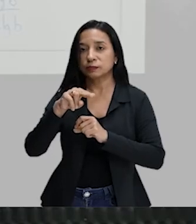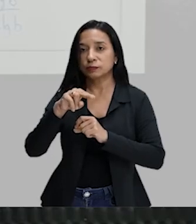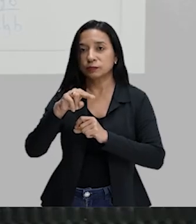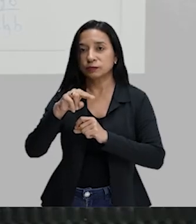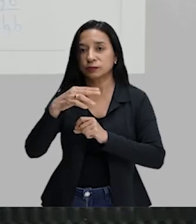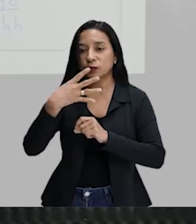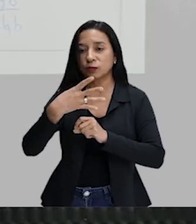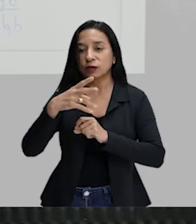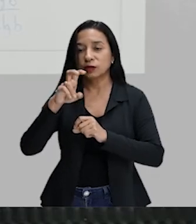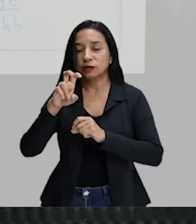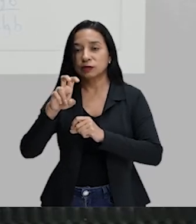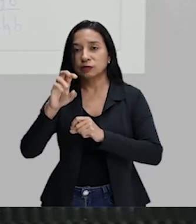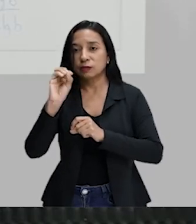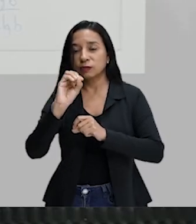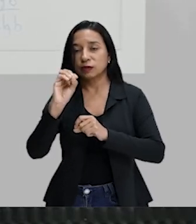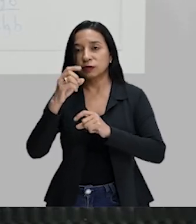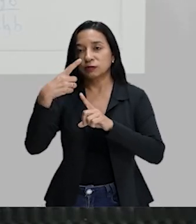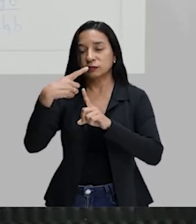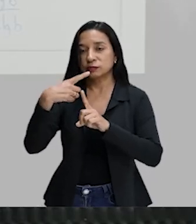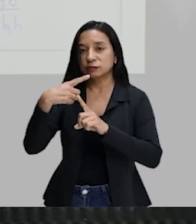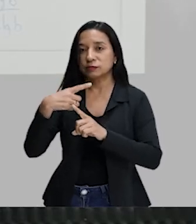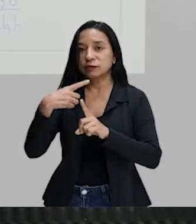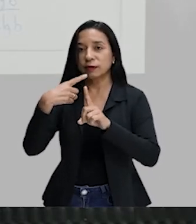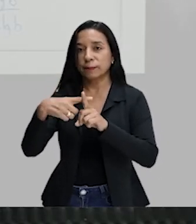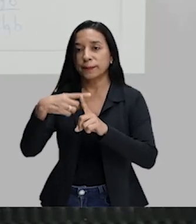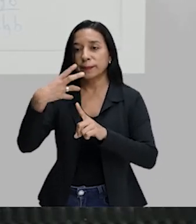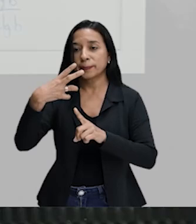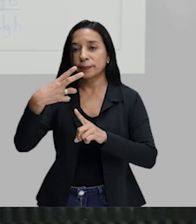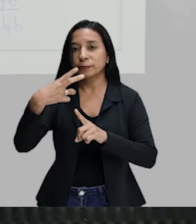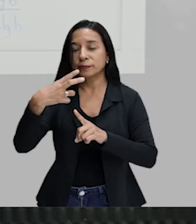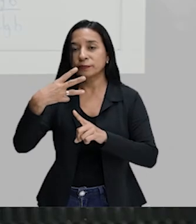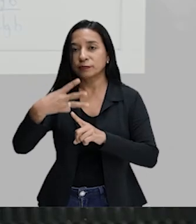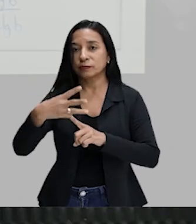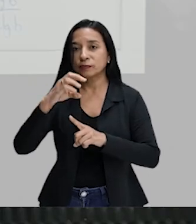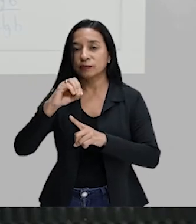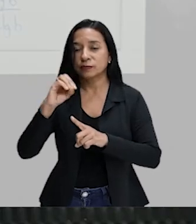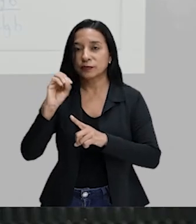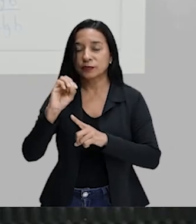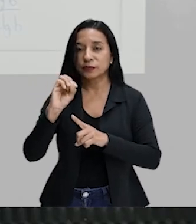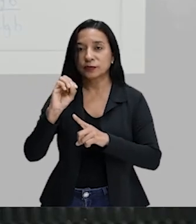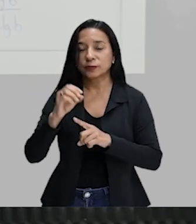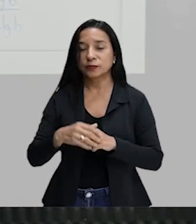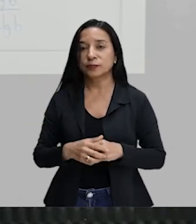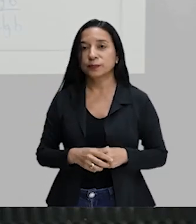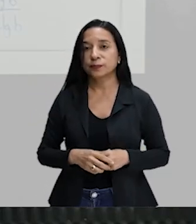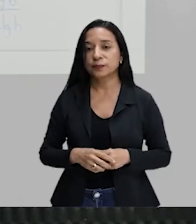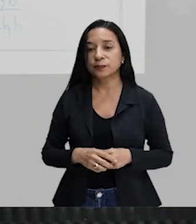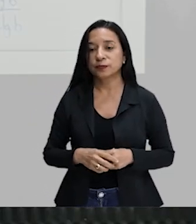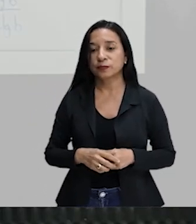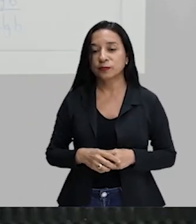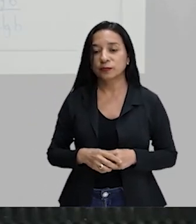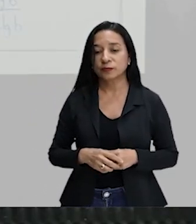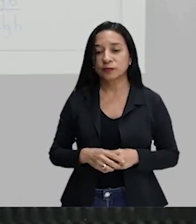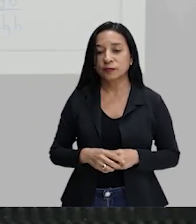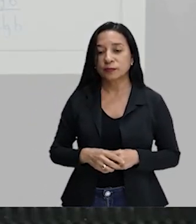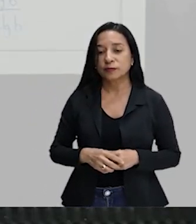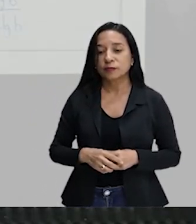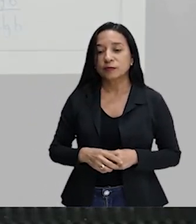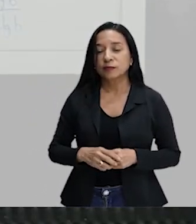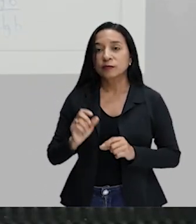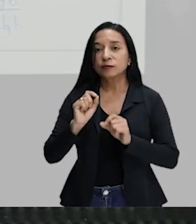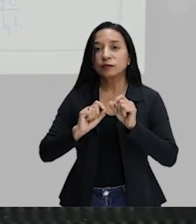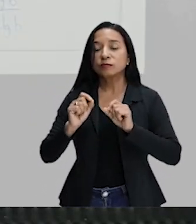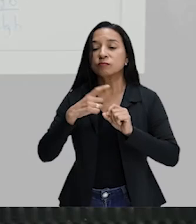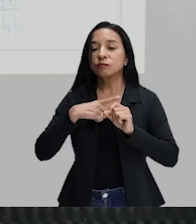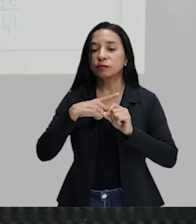que 45 graus mais 30 graus. Beleza? Então, o que